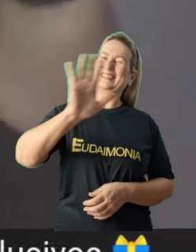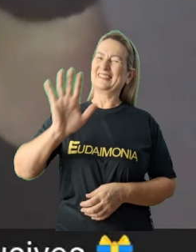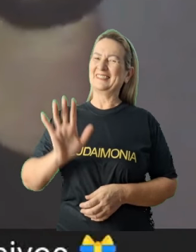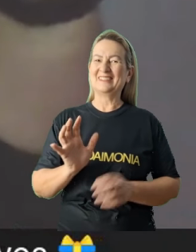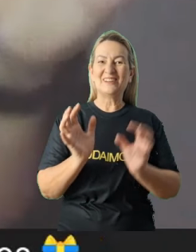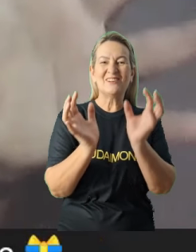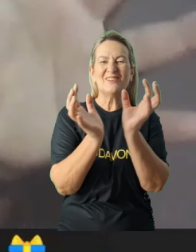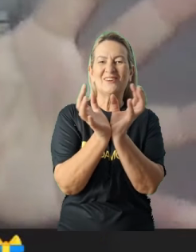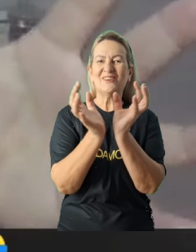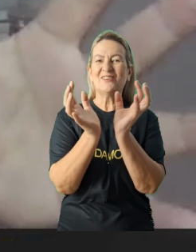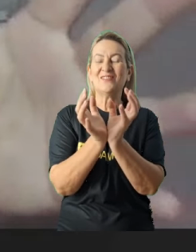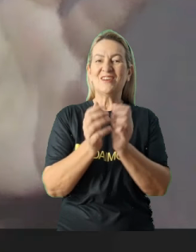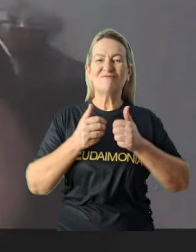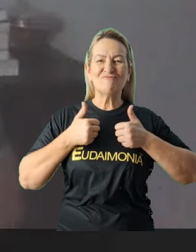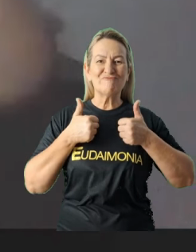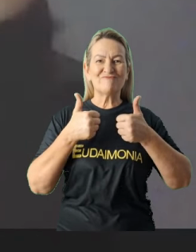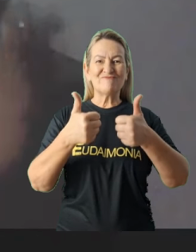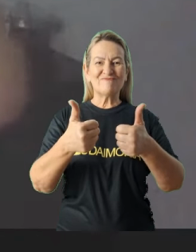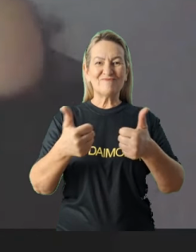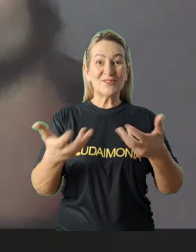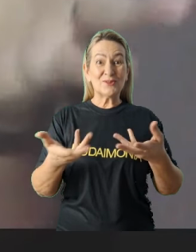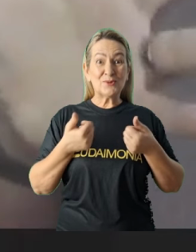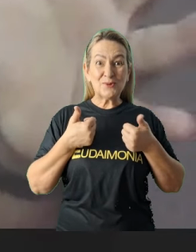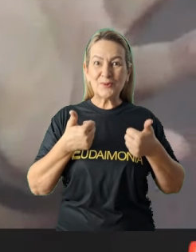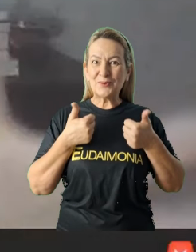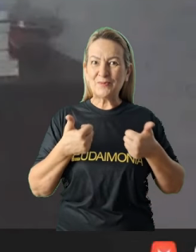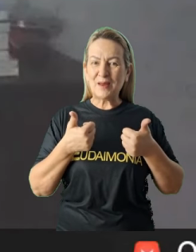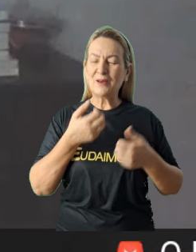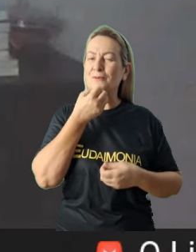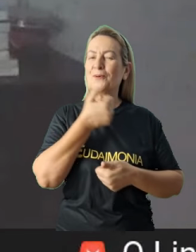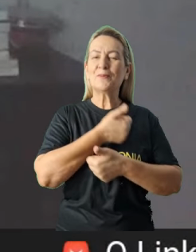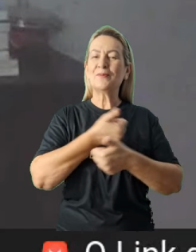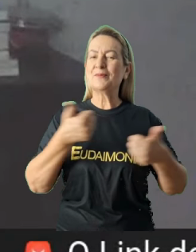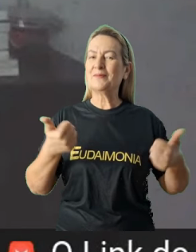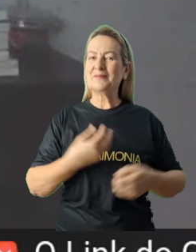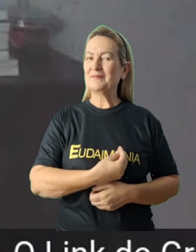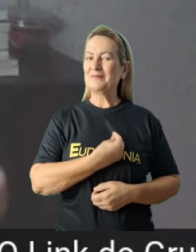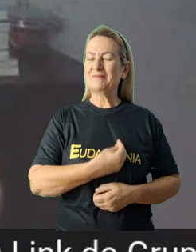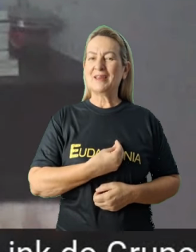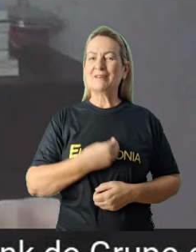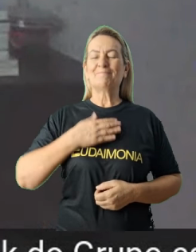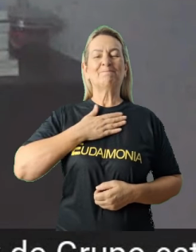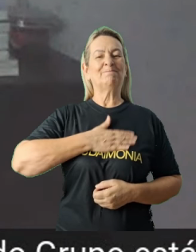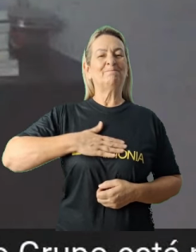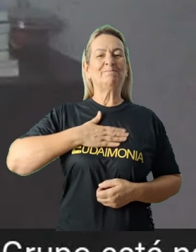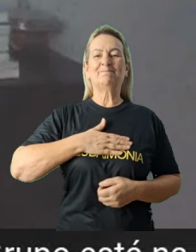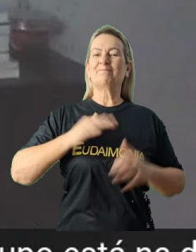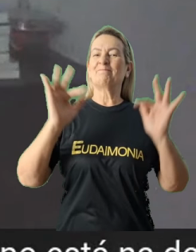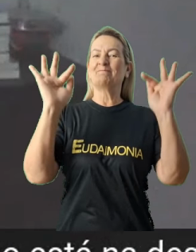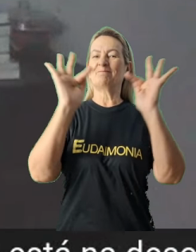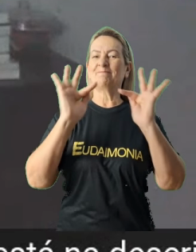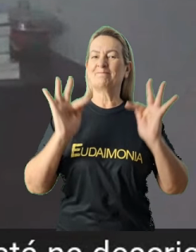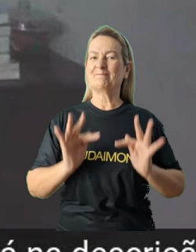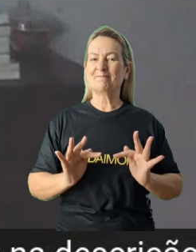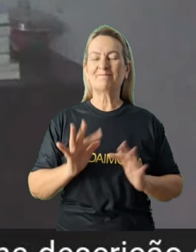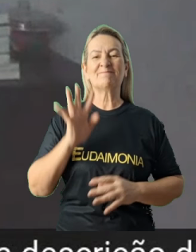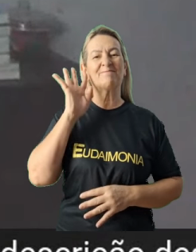Fala aí, galerinha! Vocês estão bom? Como é que vocês estão, pessoal? Poxa, que alegria,